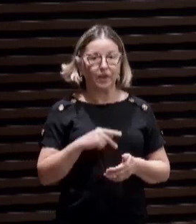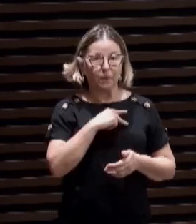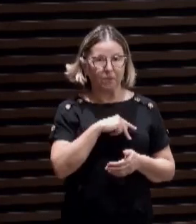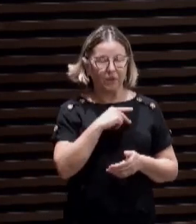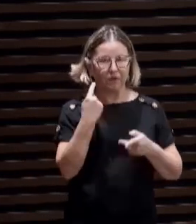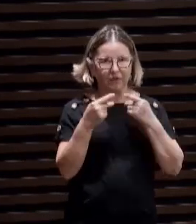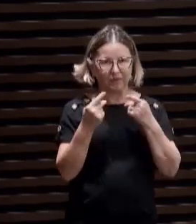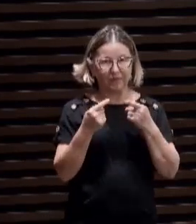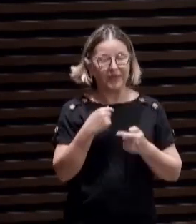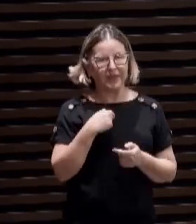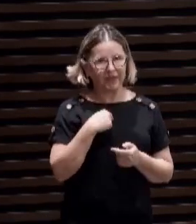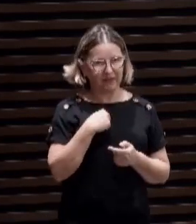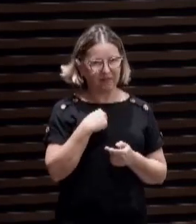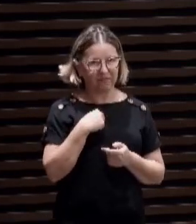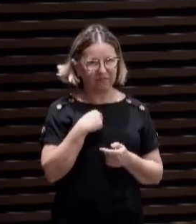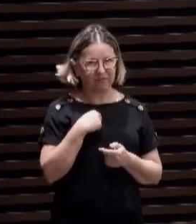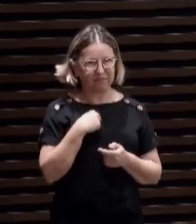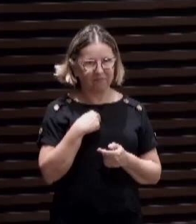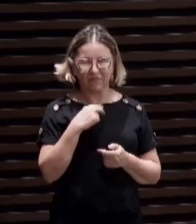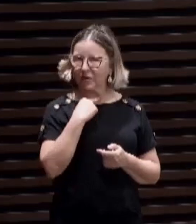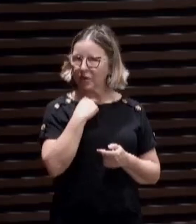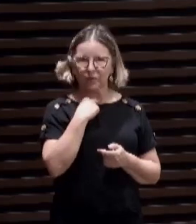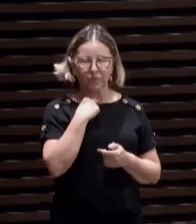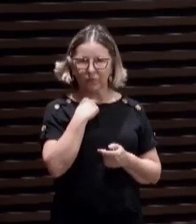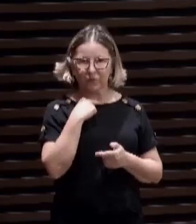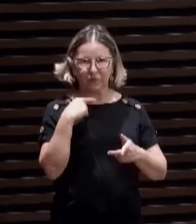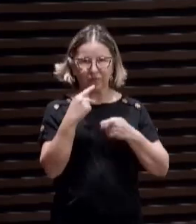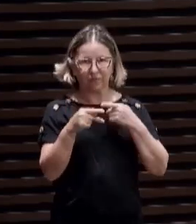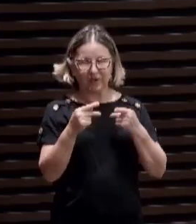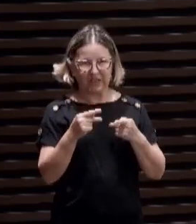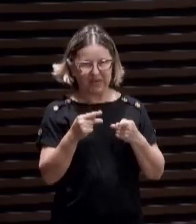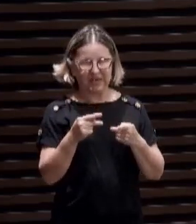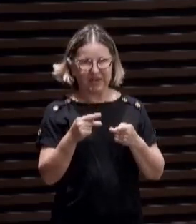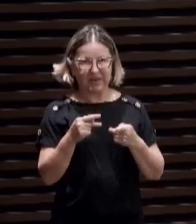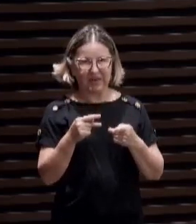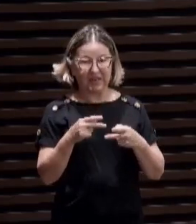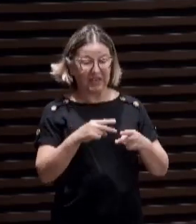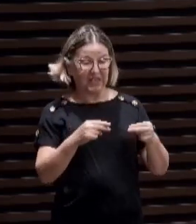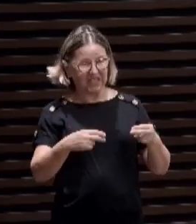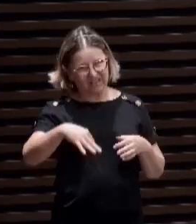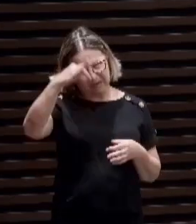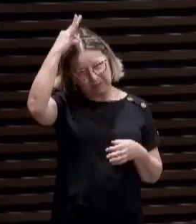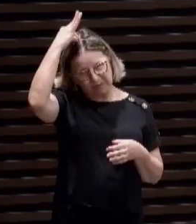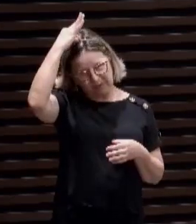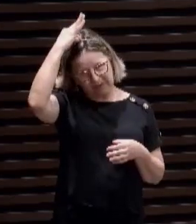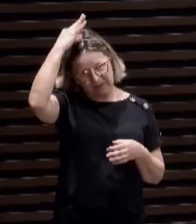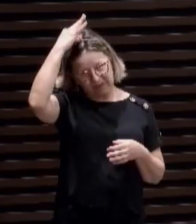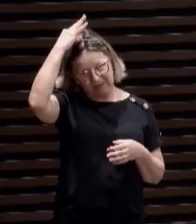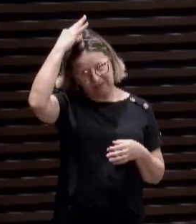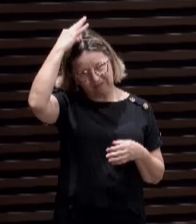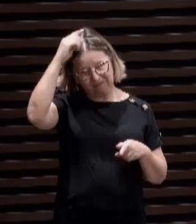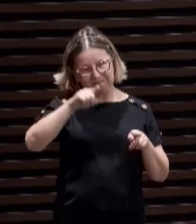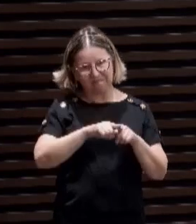porém, irmãos, não vos pude falar como a espirituais, e sim como a carnais, como a crianças em